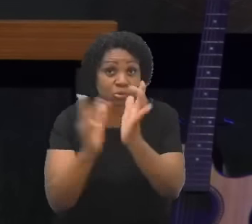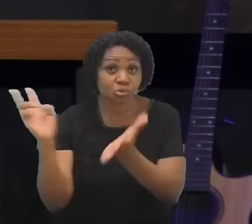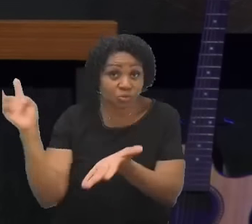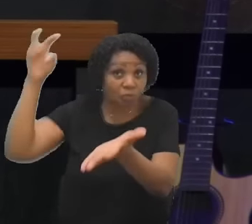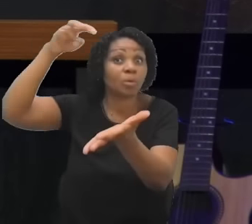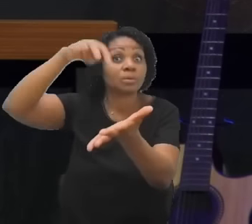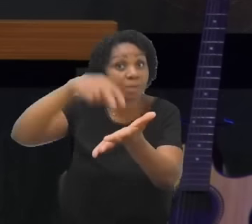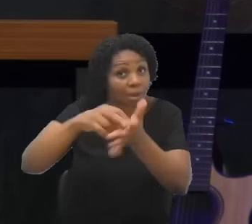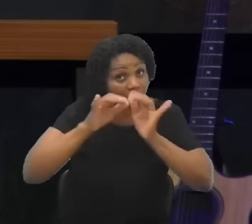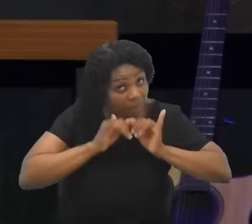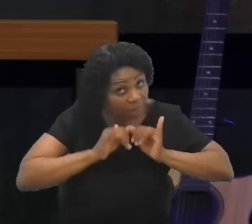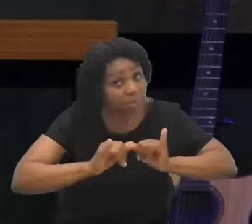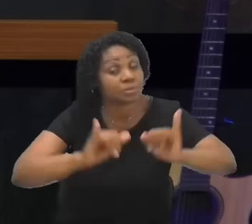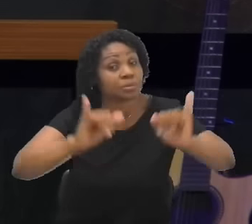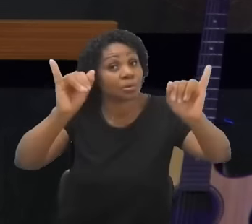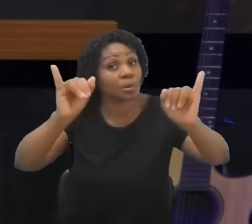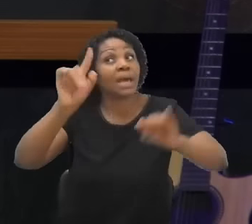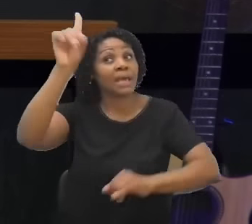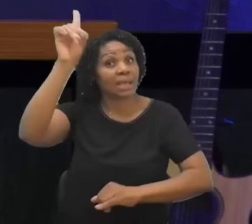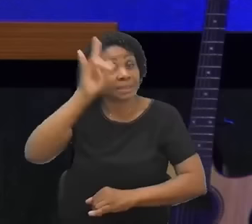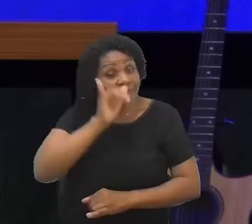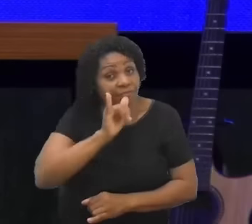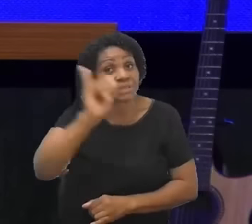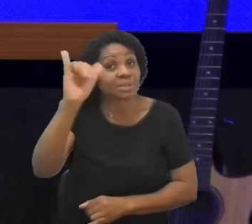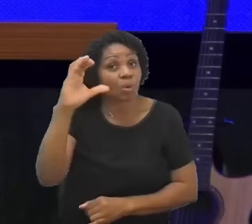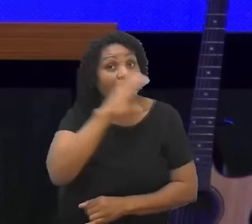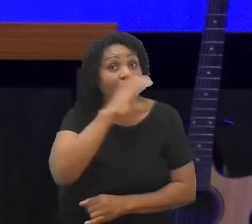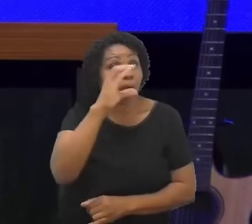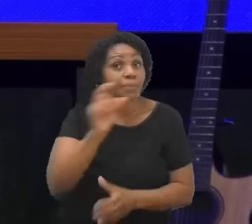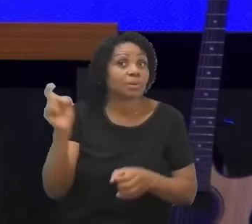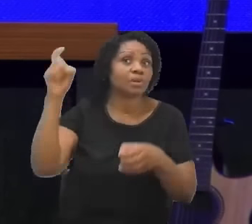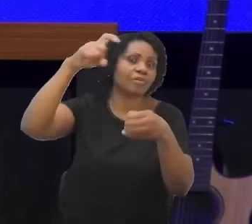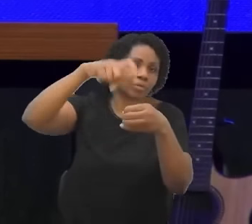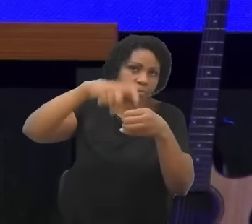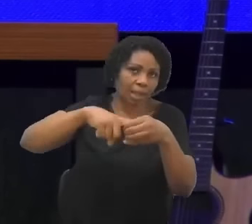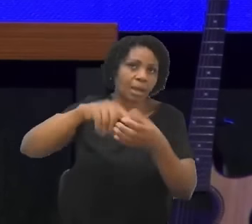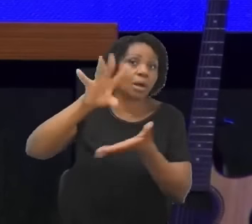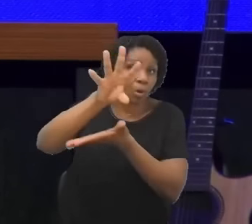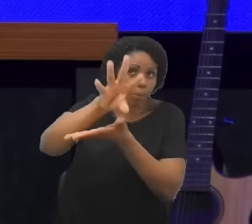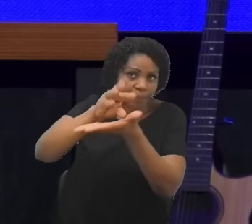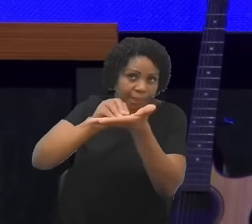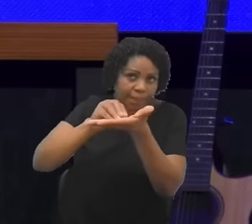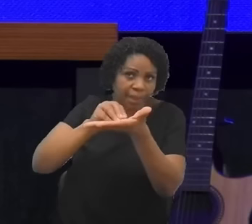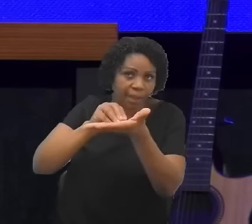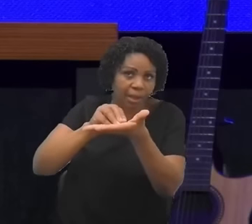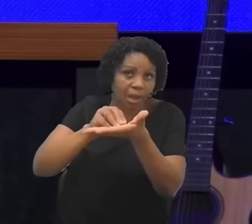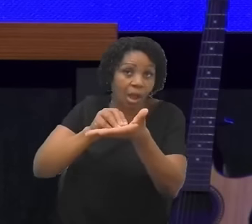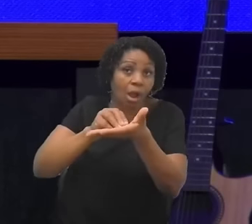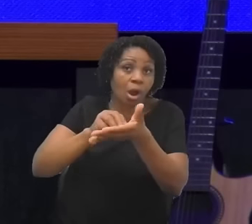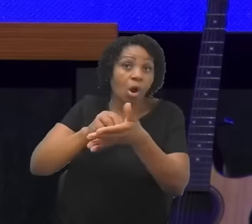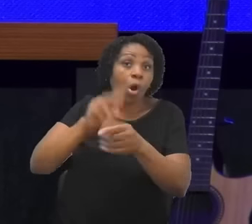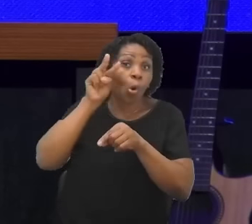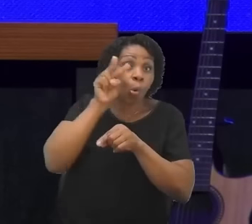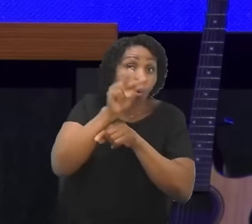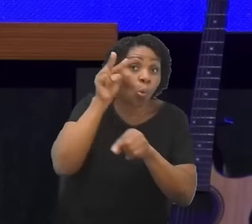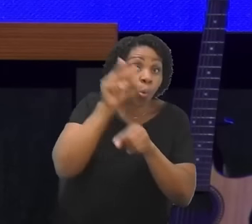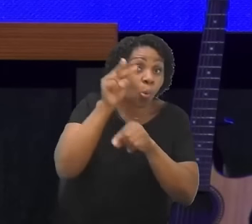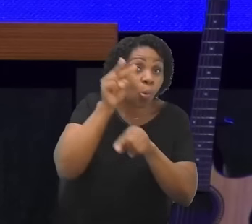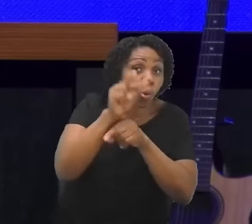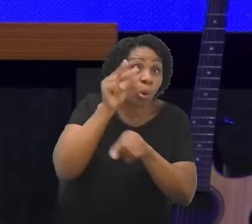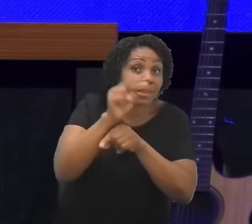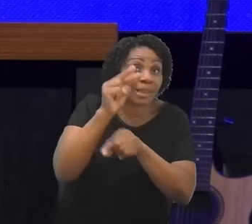voltando. Venho sem demora. Agora você vai repetir comigo. Conserva o que tens. Fala para